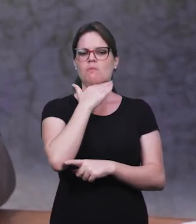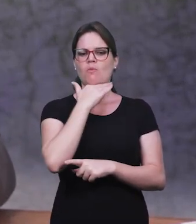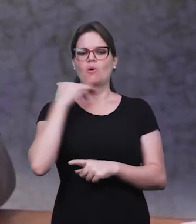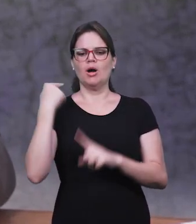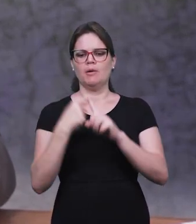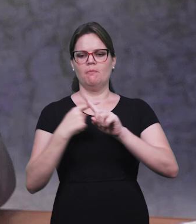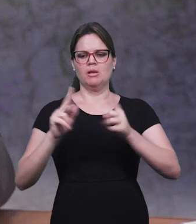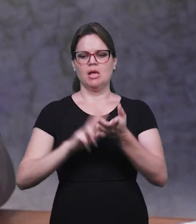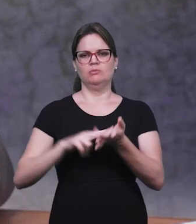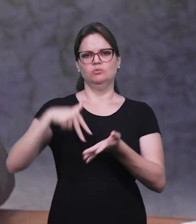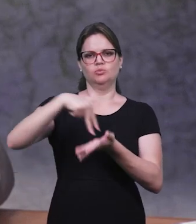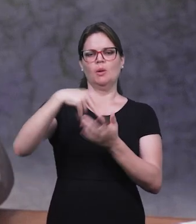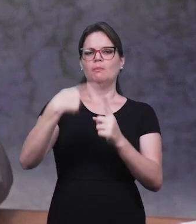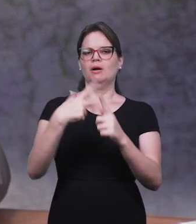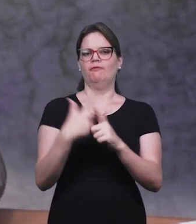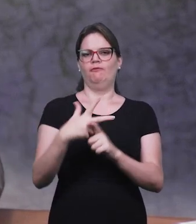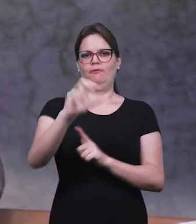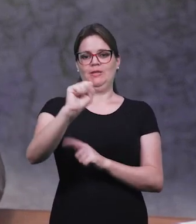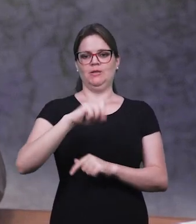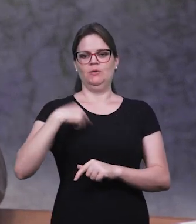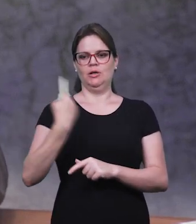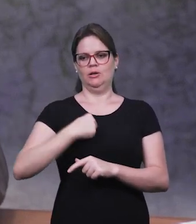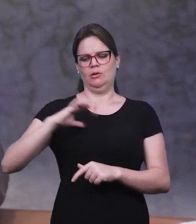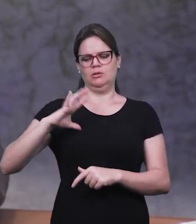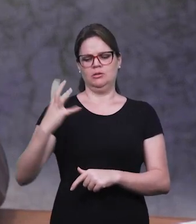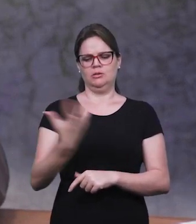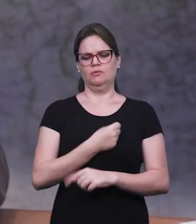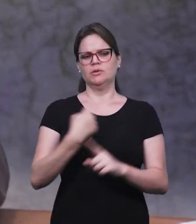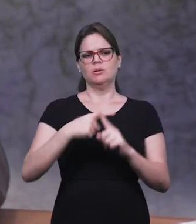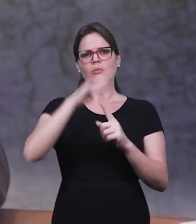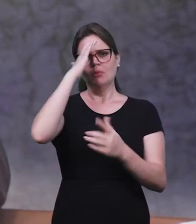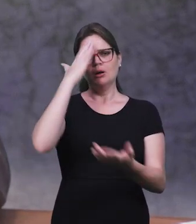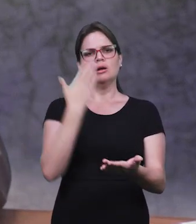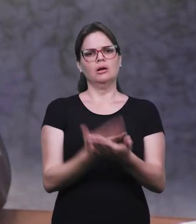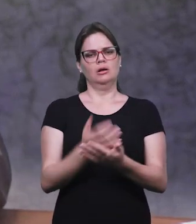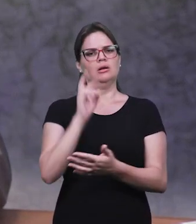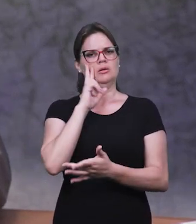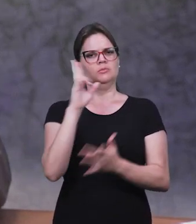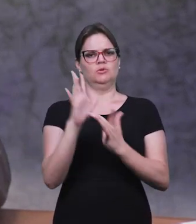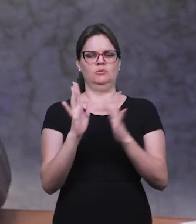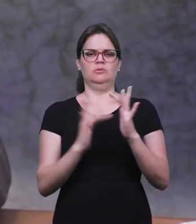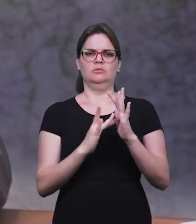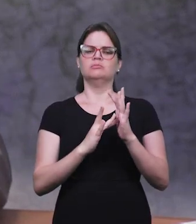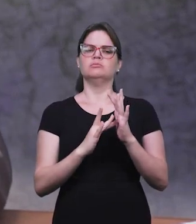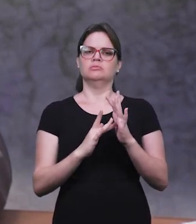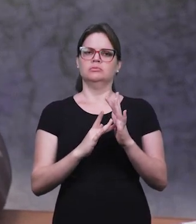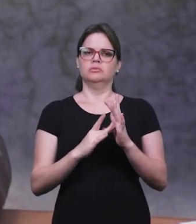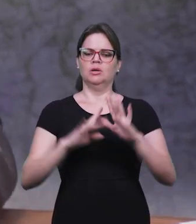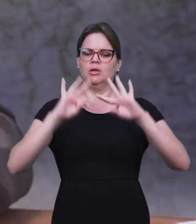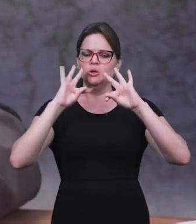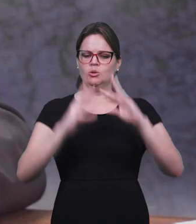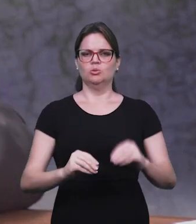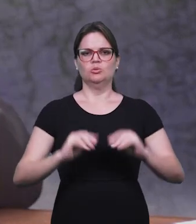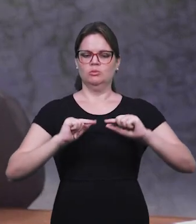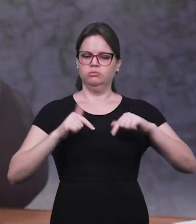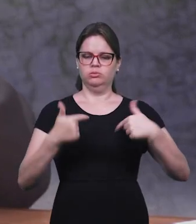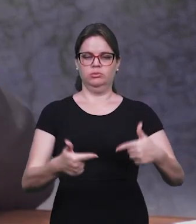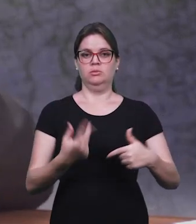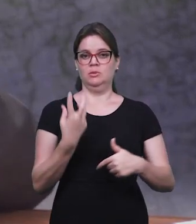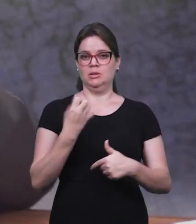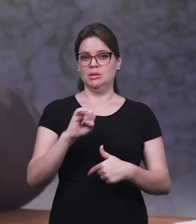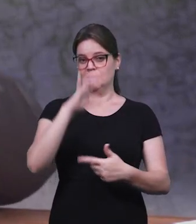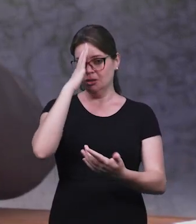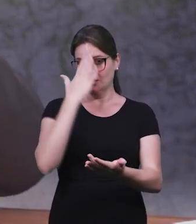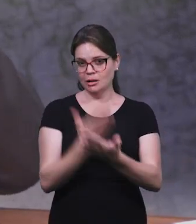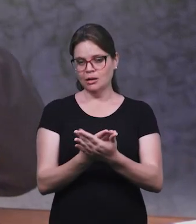lugar, e nós somos salvos porque cremos naquilo que ele fez, naquilo que ele realizou. Então, naquele que